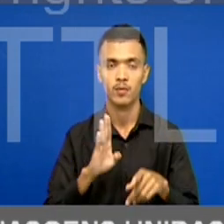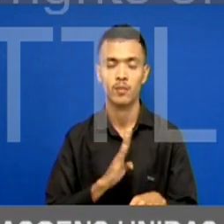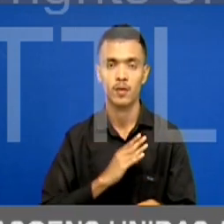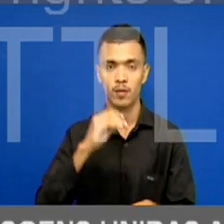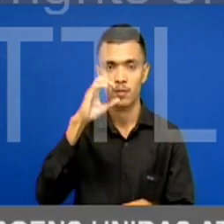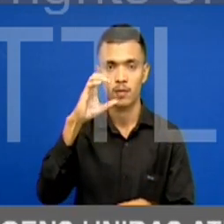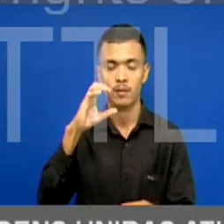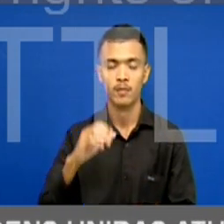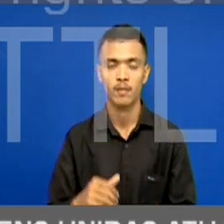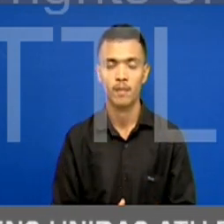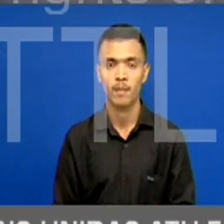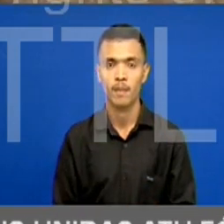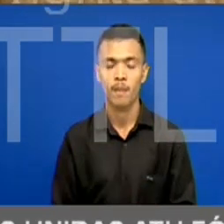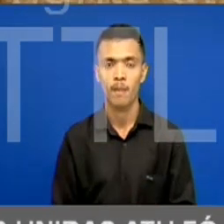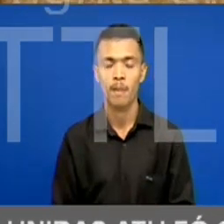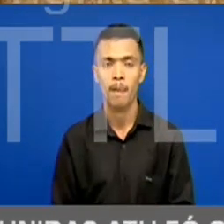Baucau Vila.